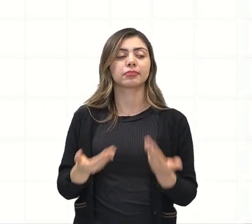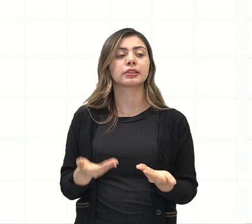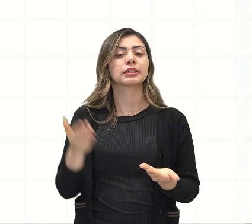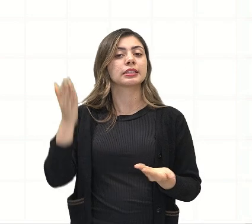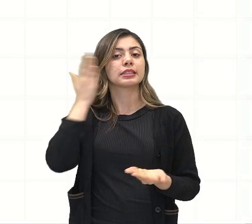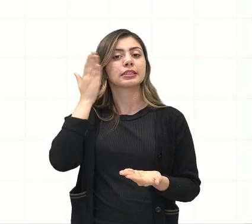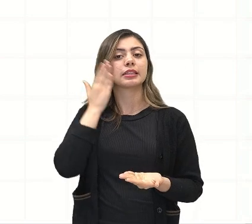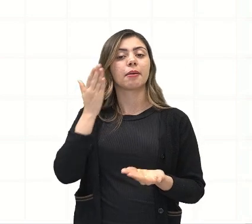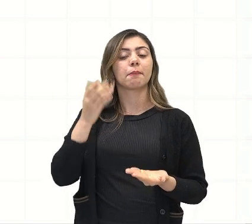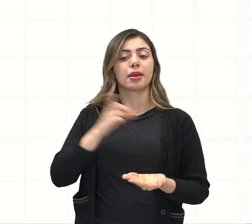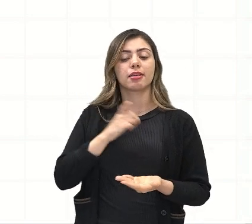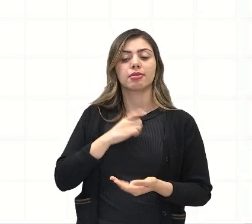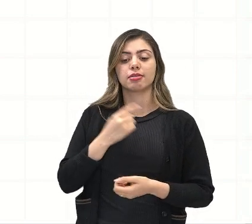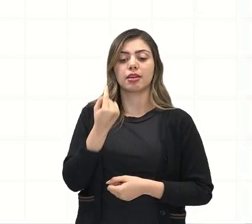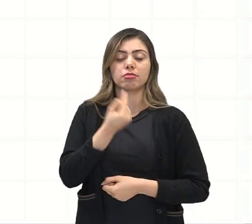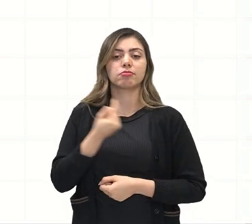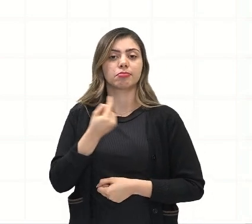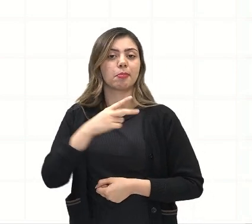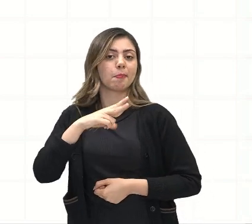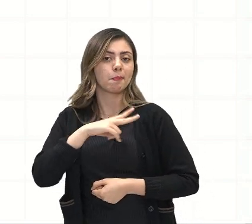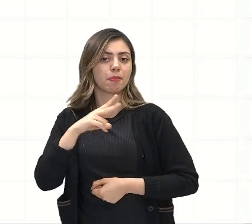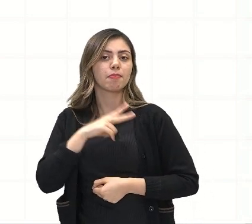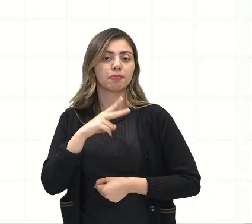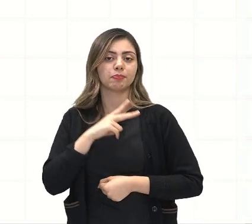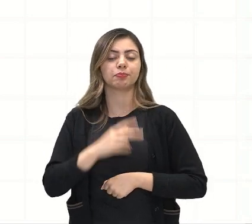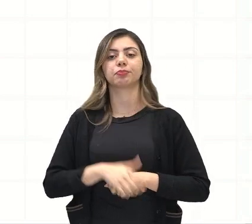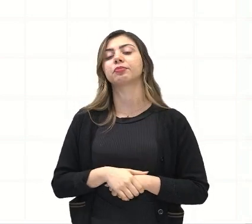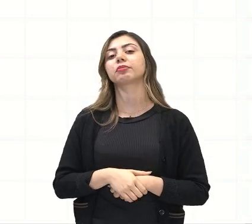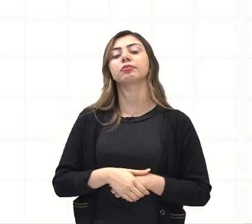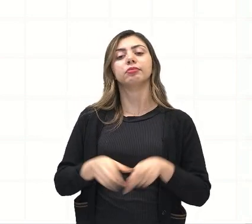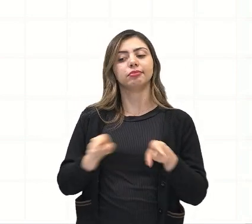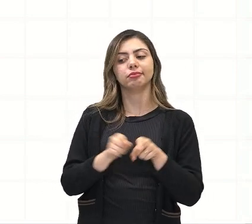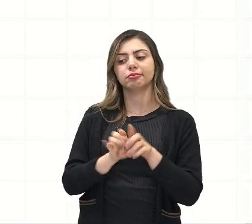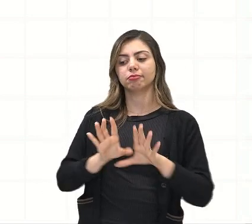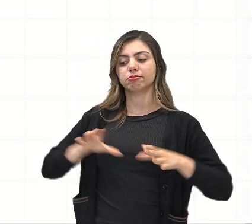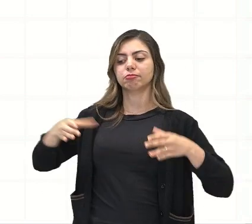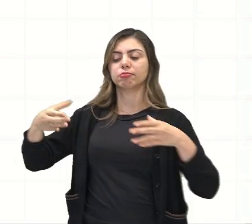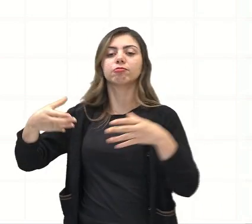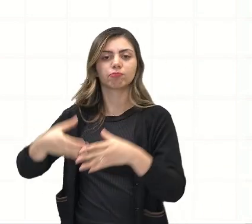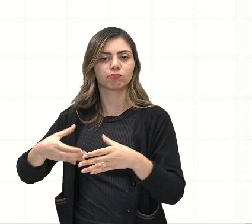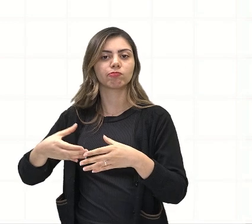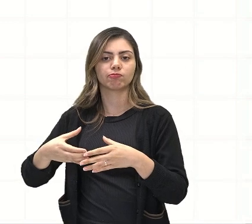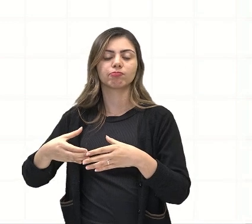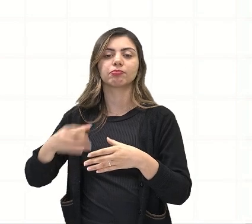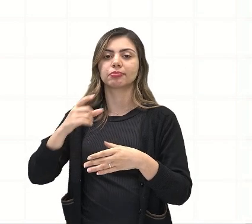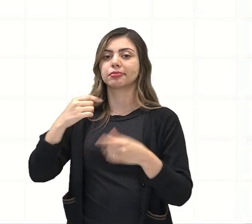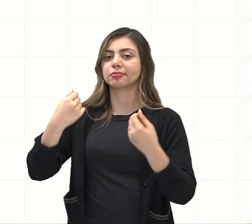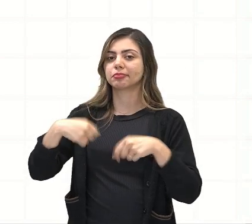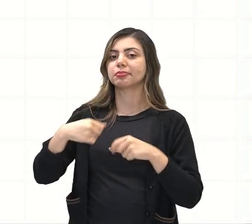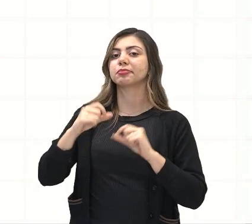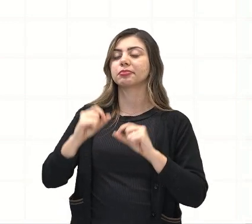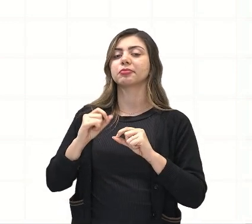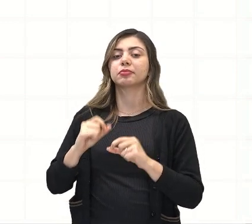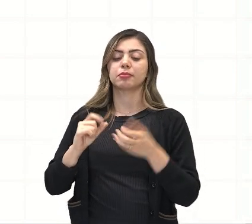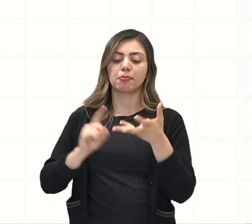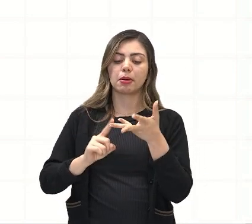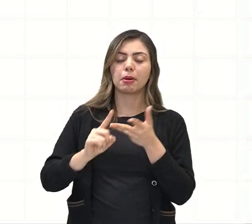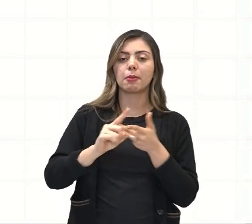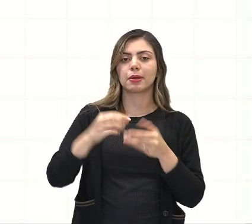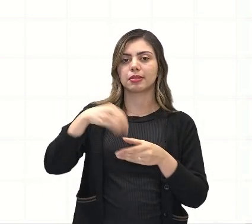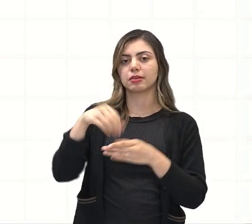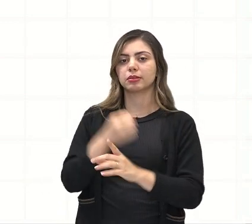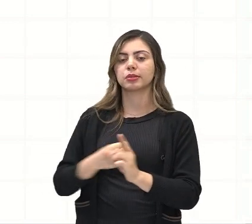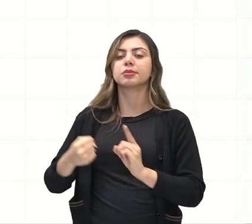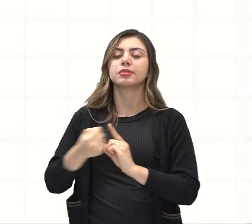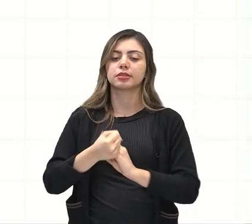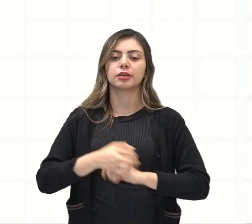de individual e coletivo para a sociedade. Então nós